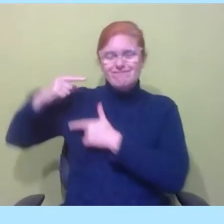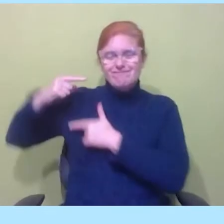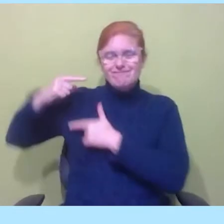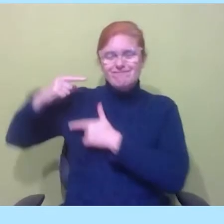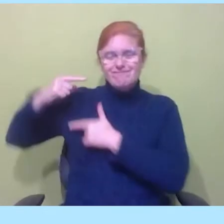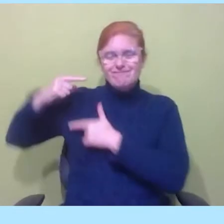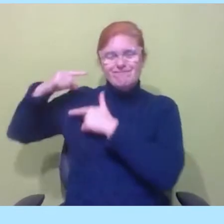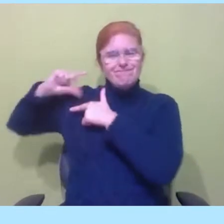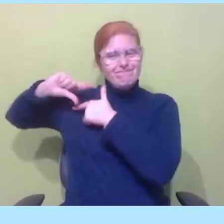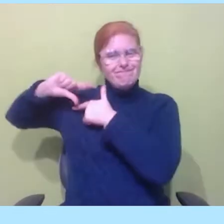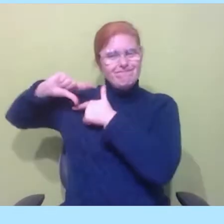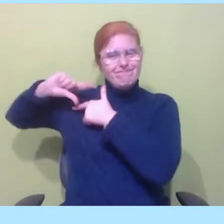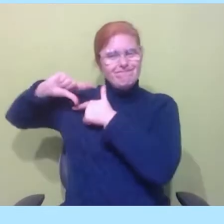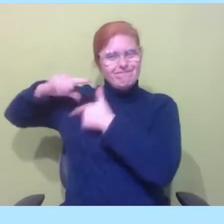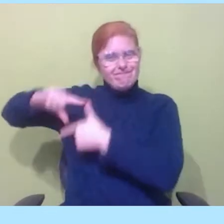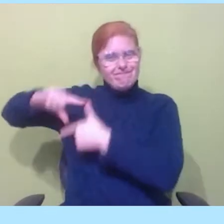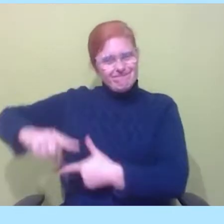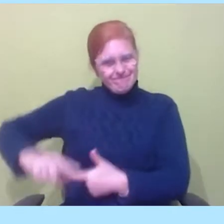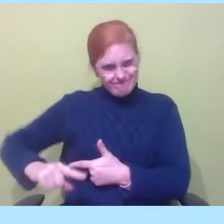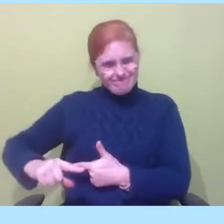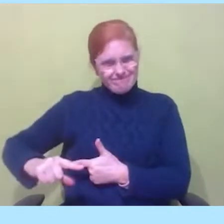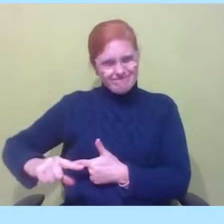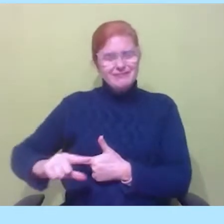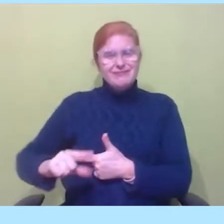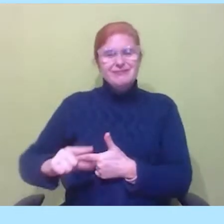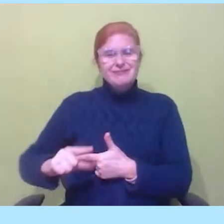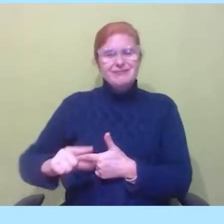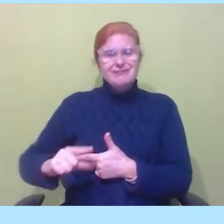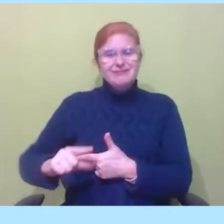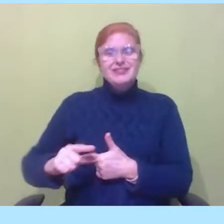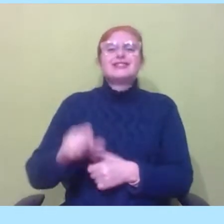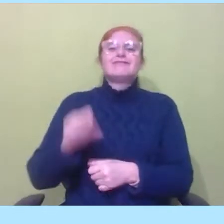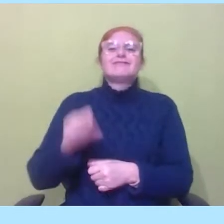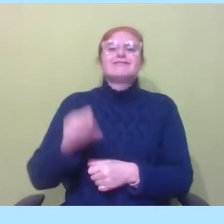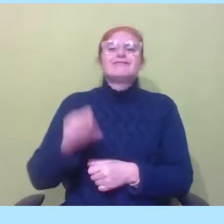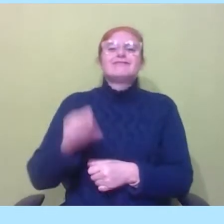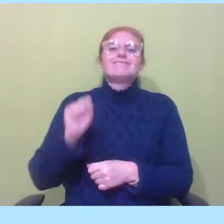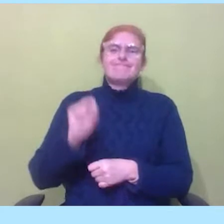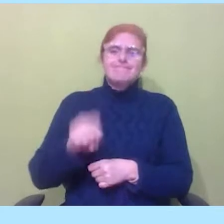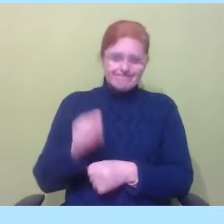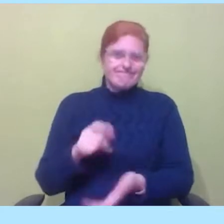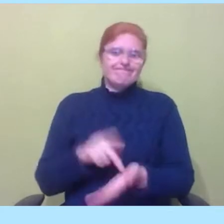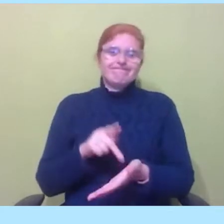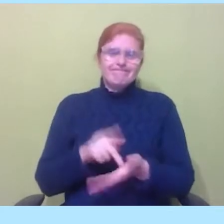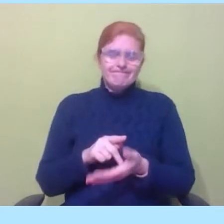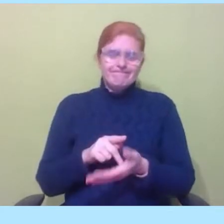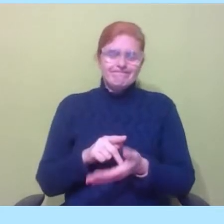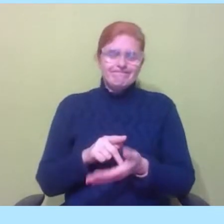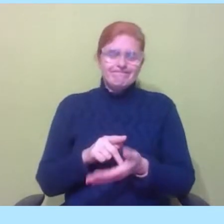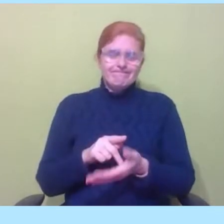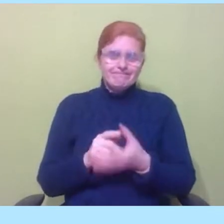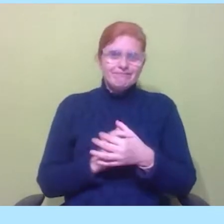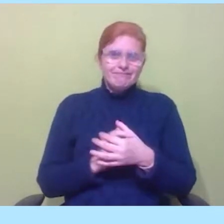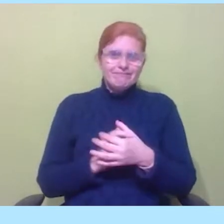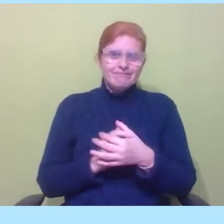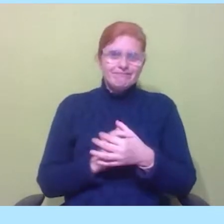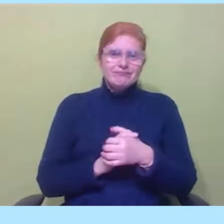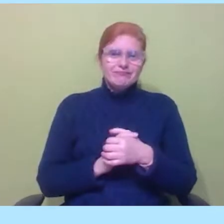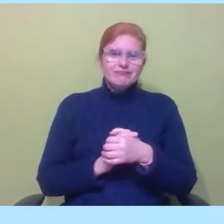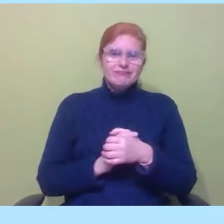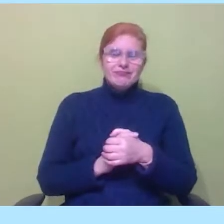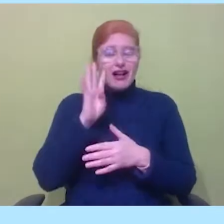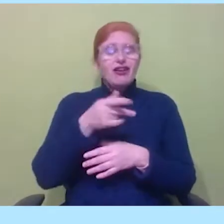inclusive. Absolutamente. E é muito, muito legal que você trouxe aí, compartilhou com a gente essa leitura